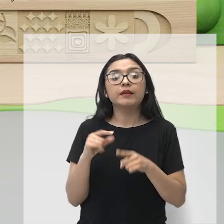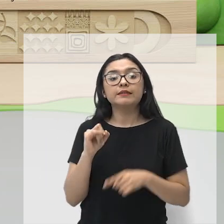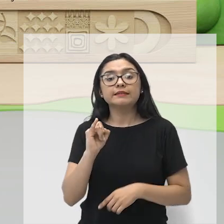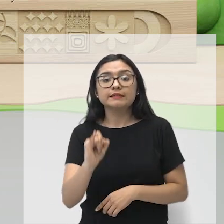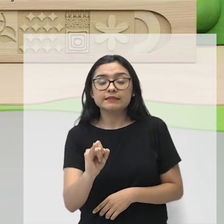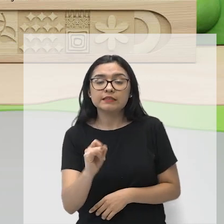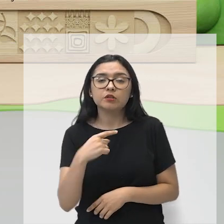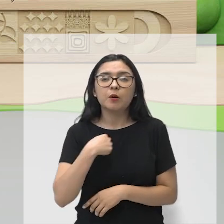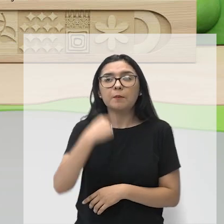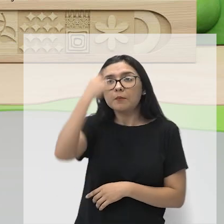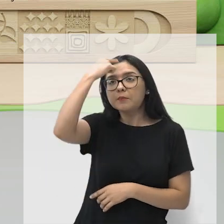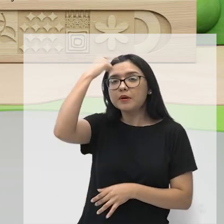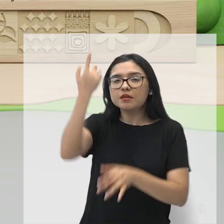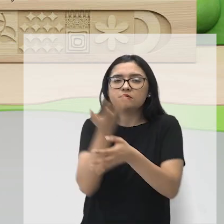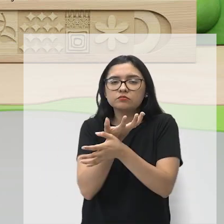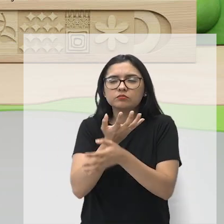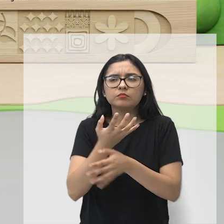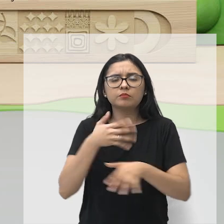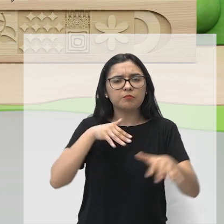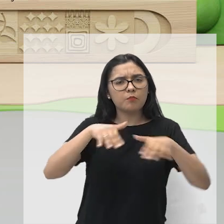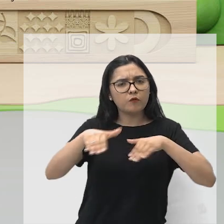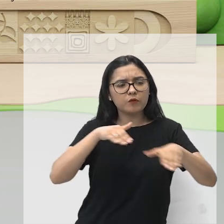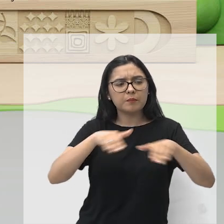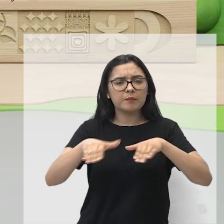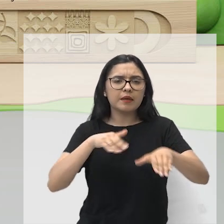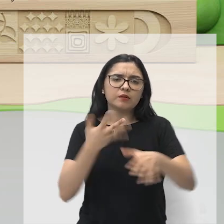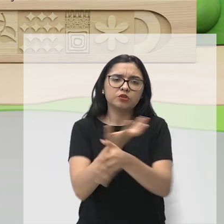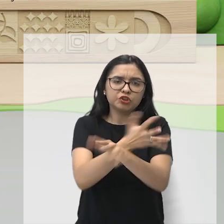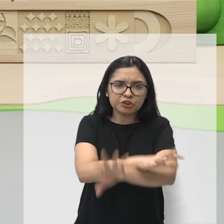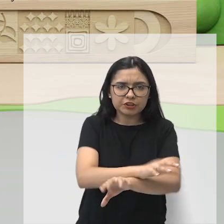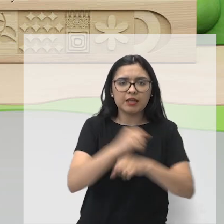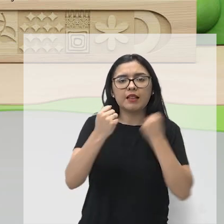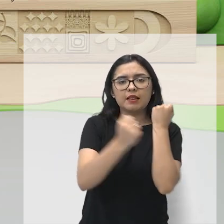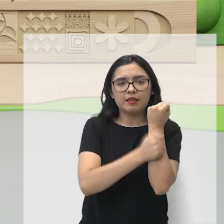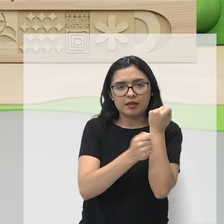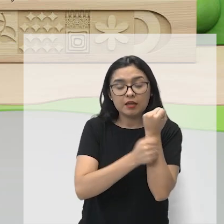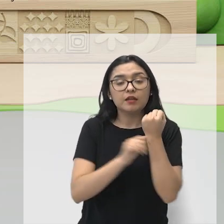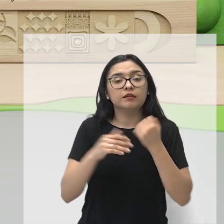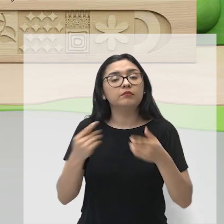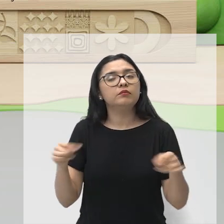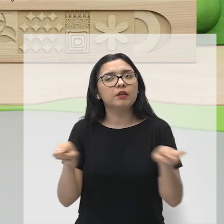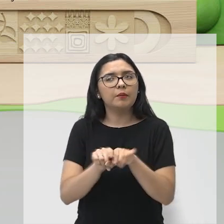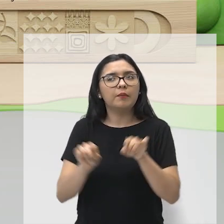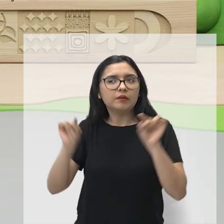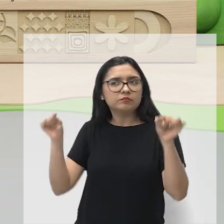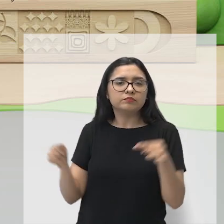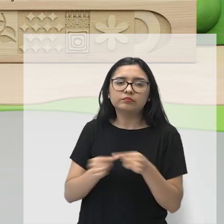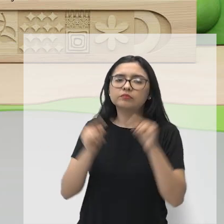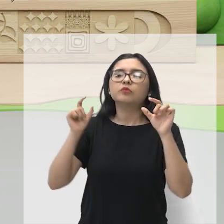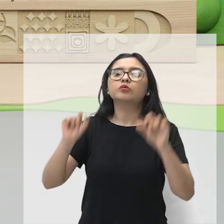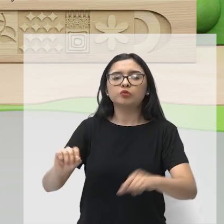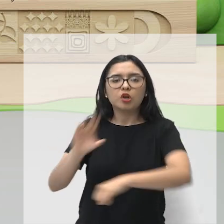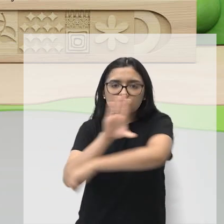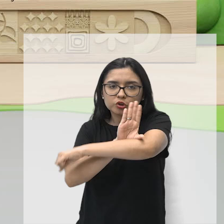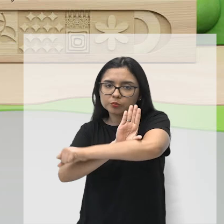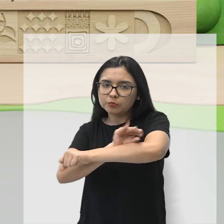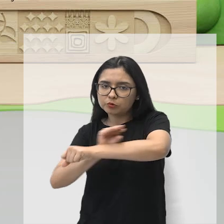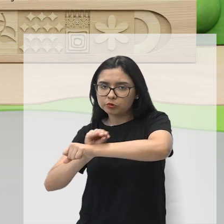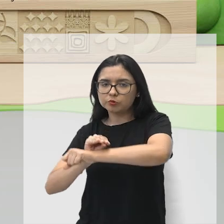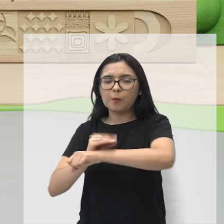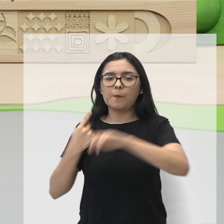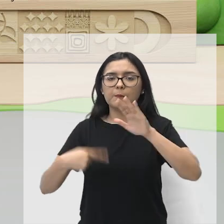gente pensa no esqueleto para realizar o movimento, a gente vai associar também o quê? Aos